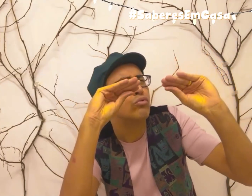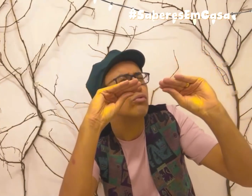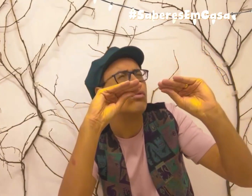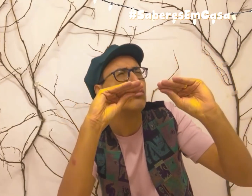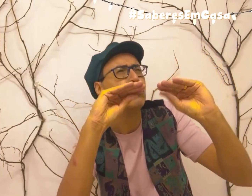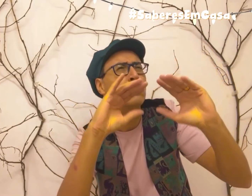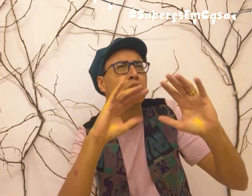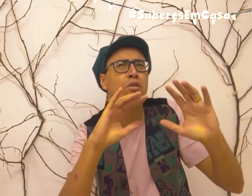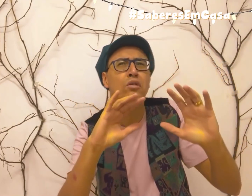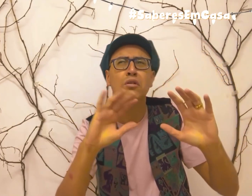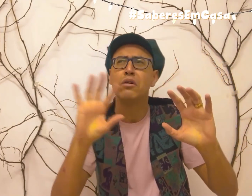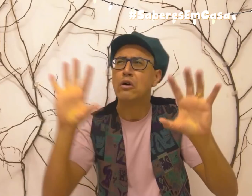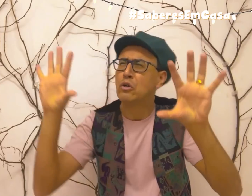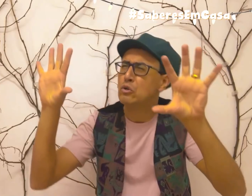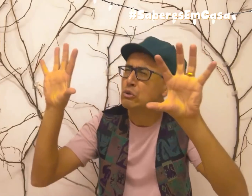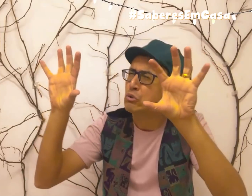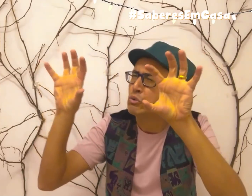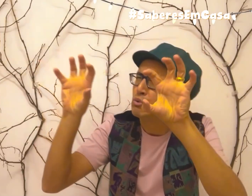Escureceu.